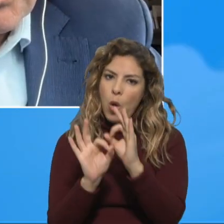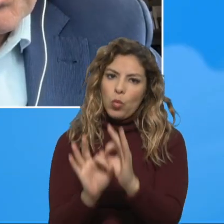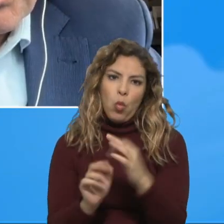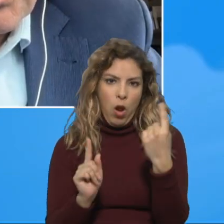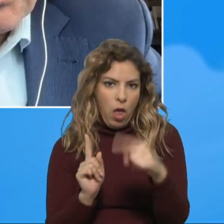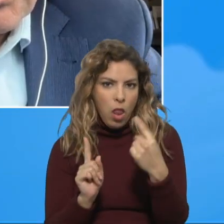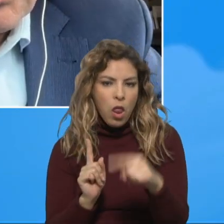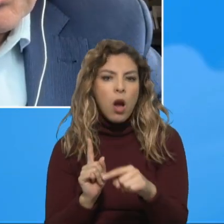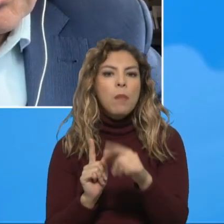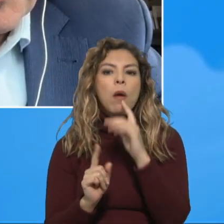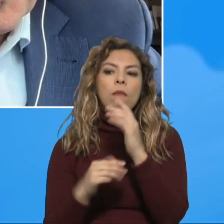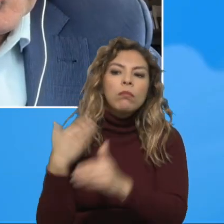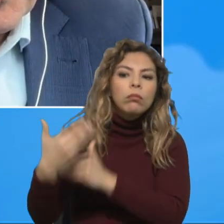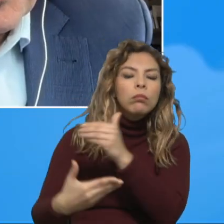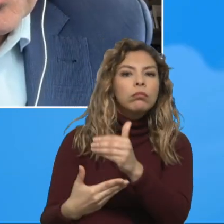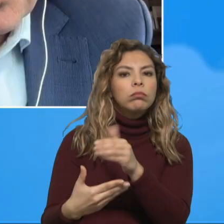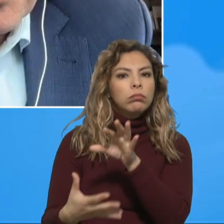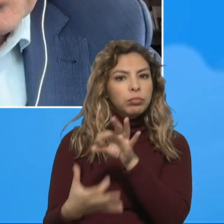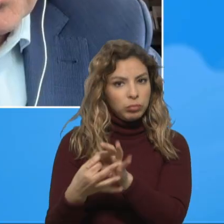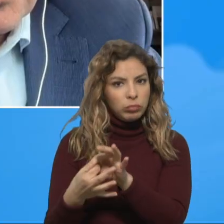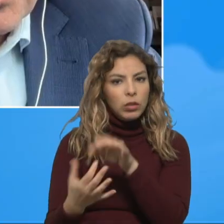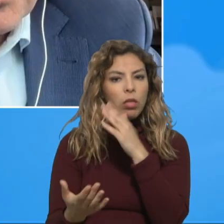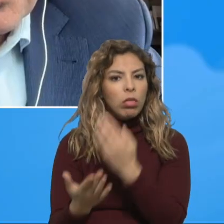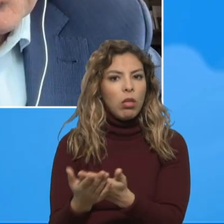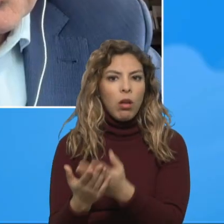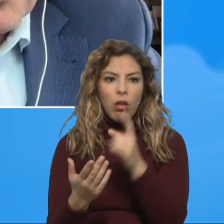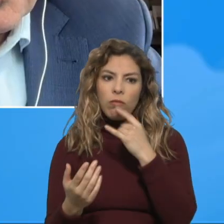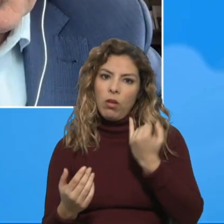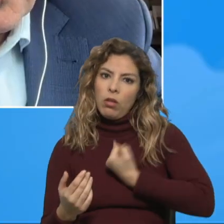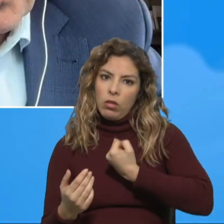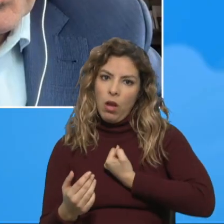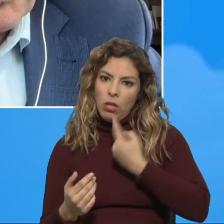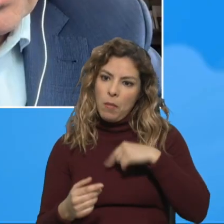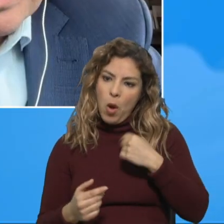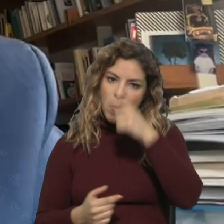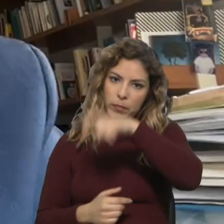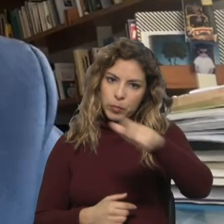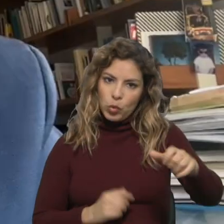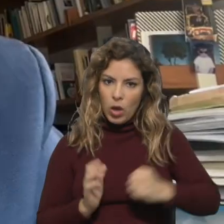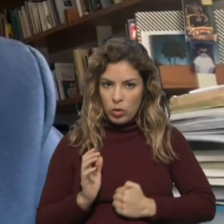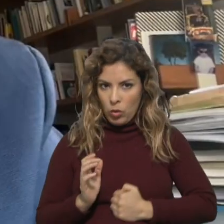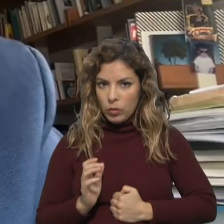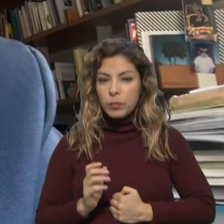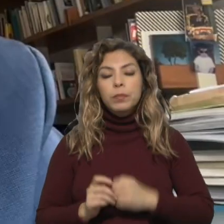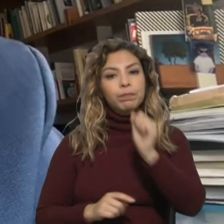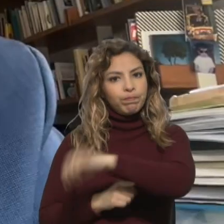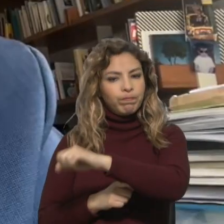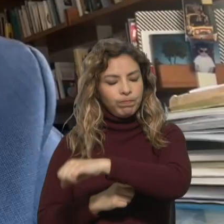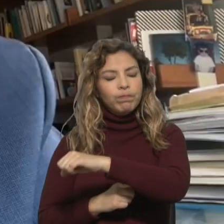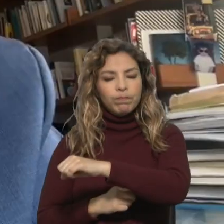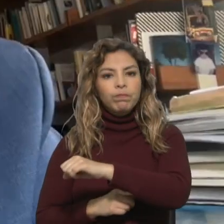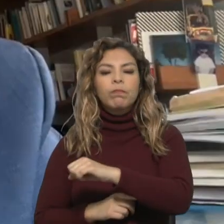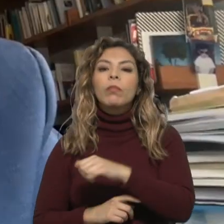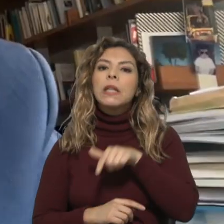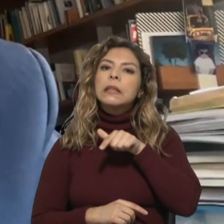um itinerário que toca à própria identidade dos cristãos como tal. Exato, esse era um tópico